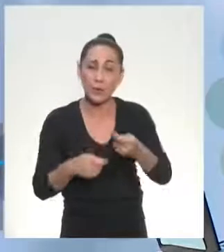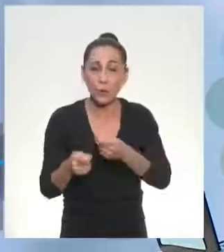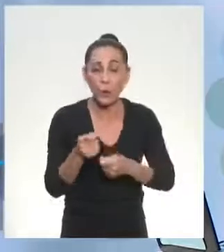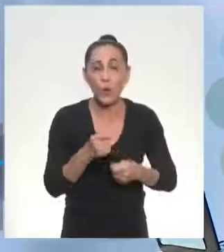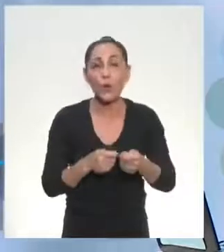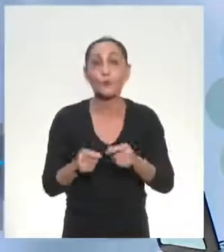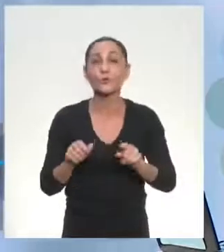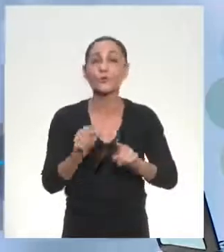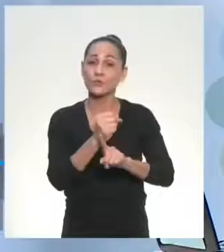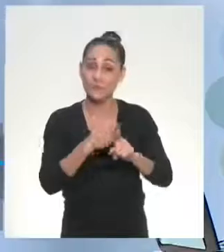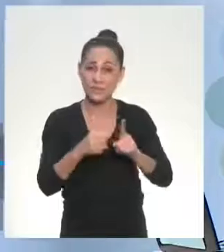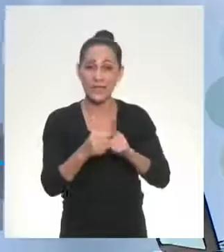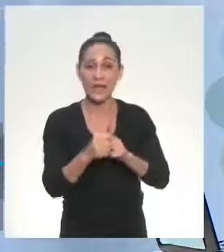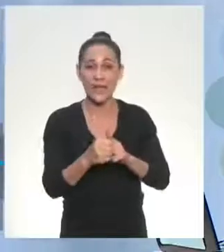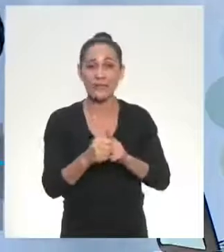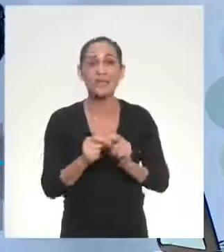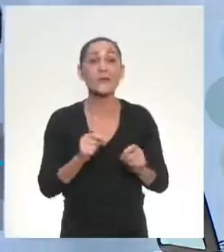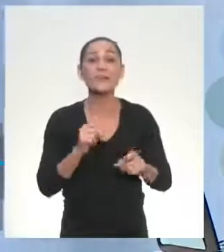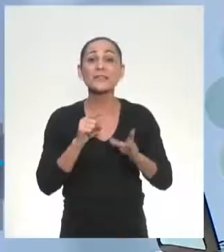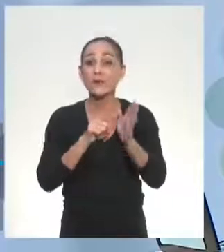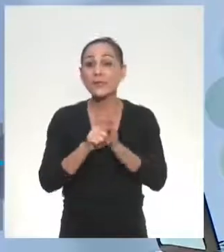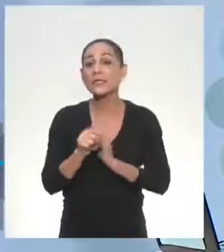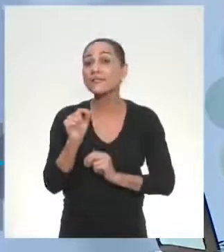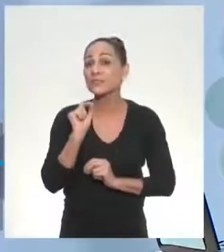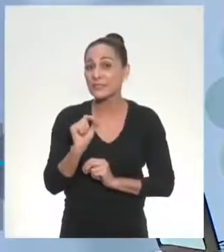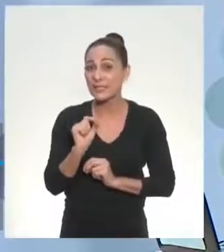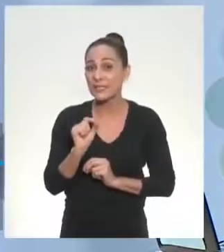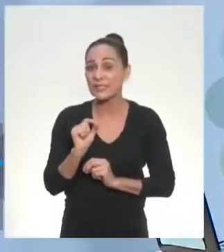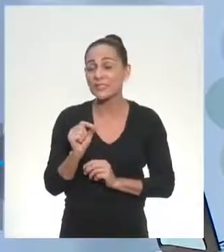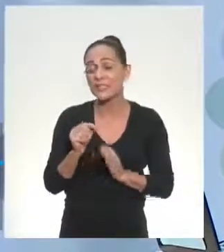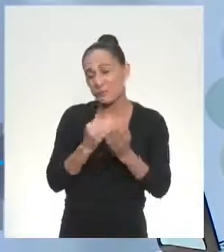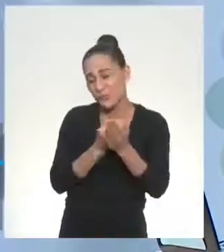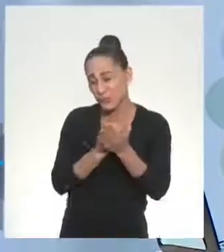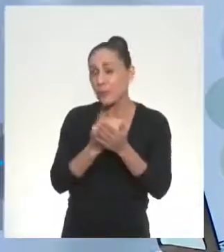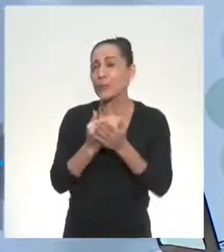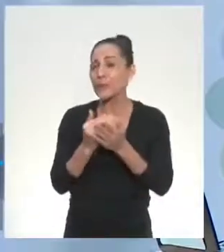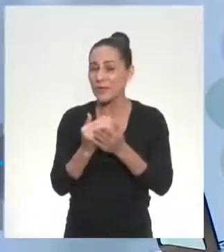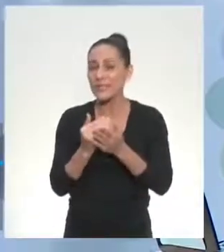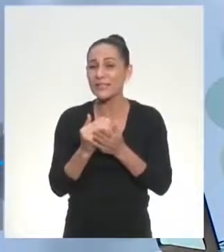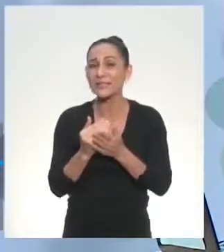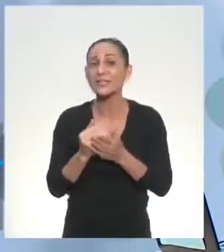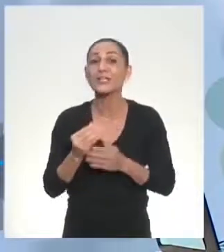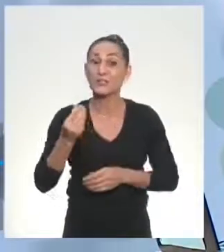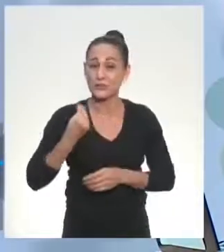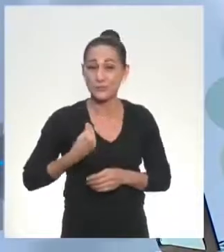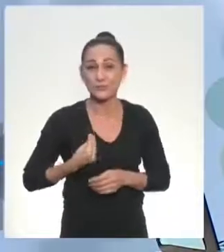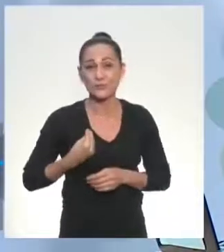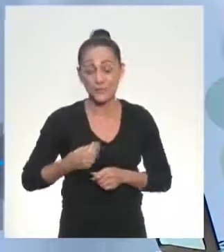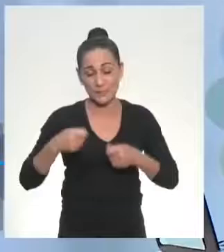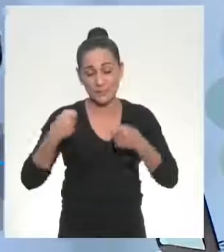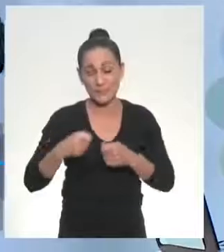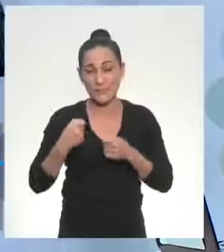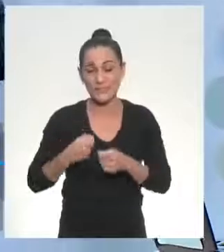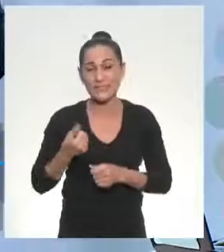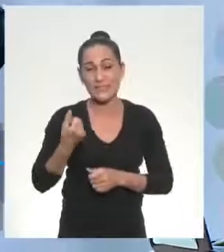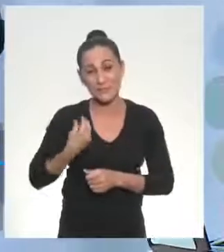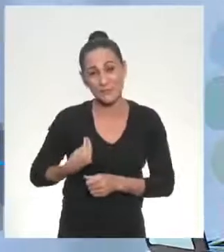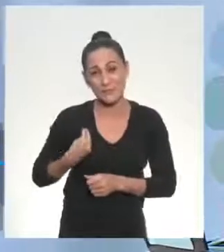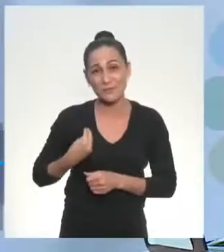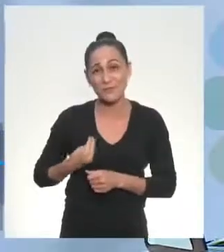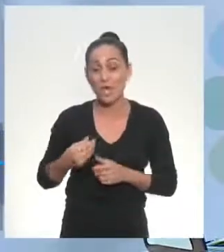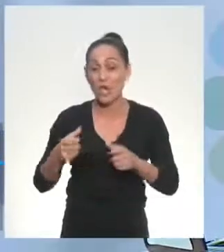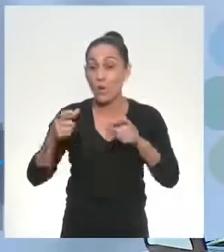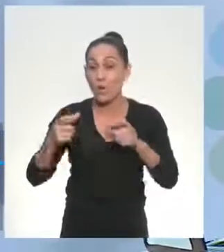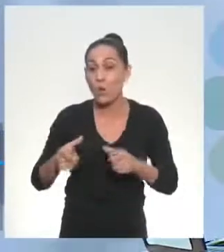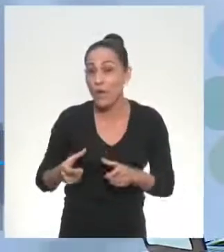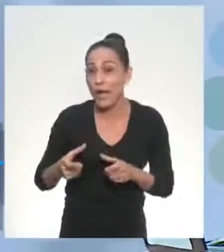aspectos sociais, mas é uma questão, como se a gente vê nos primórdios, de sobrevivência. Então, nós vamos ficar aonde? Em locais que